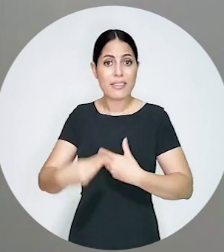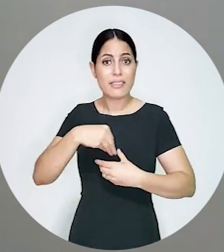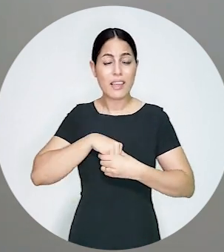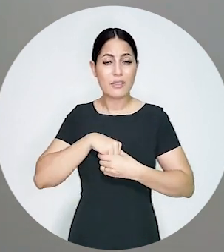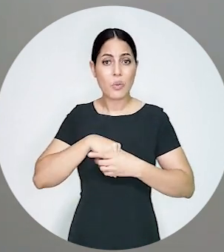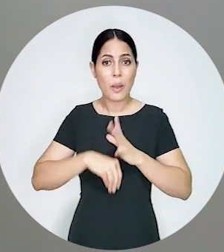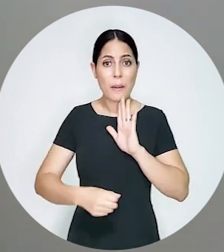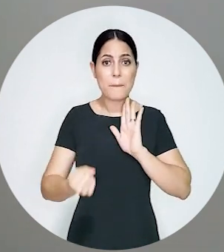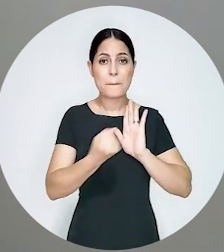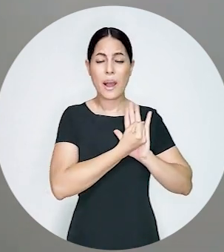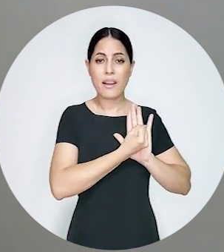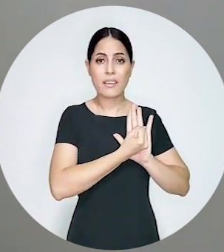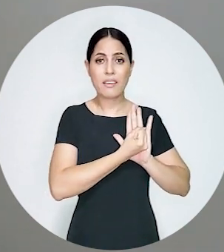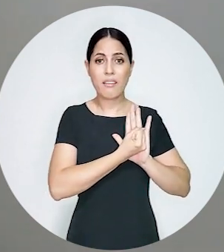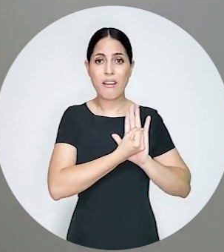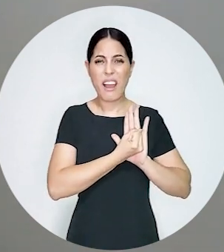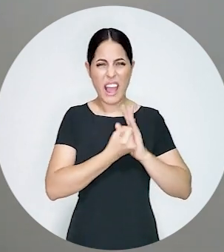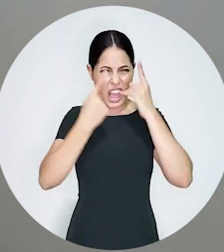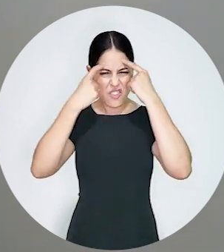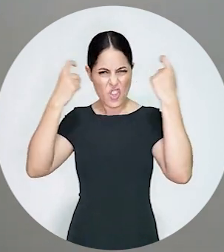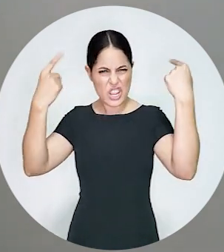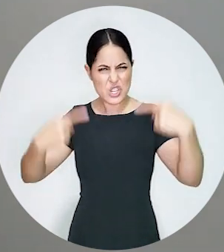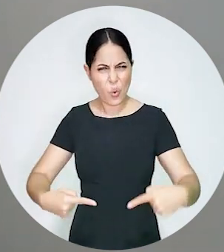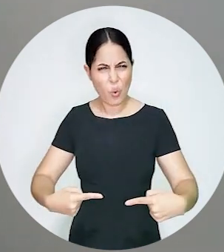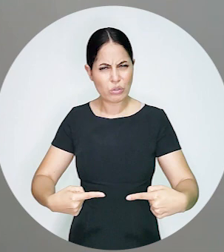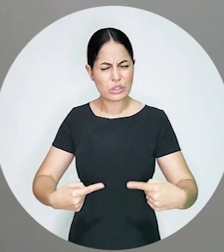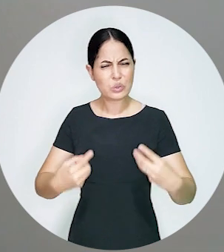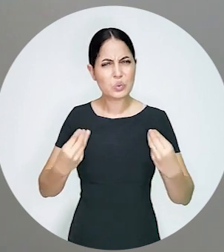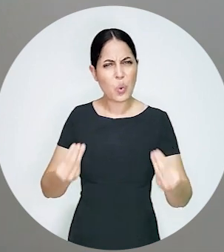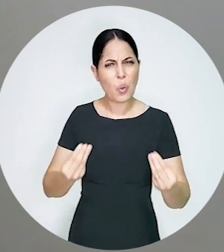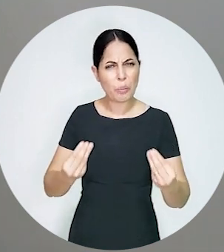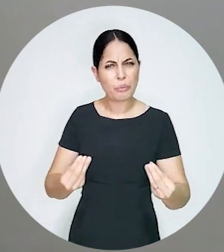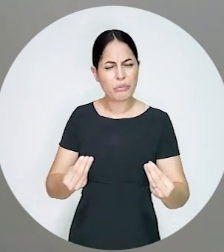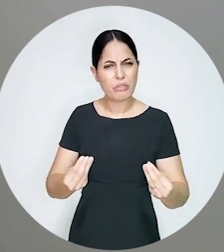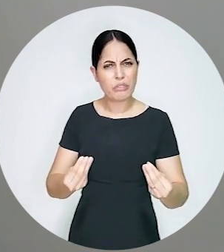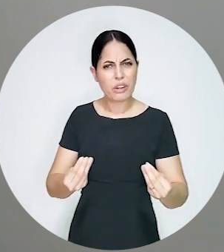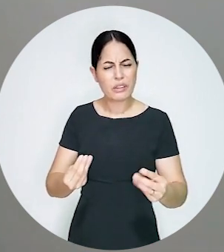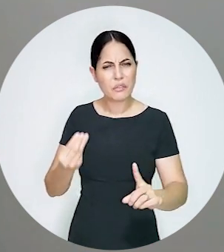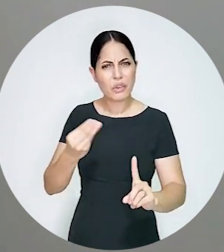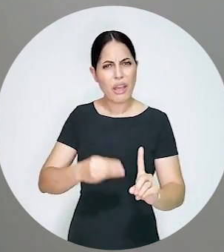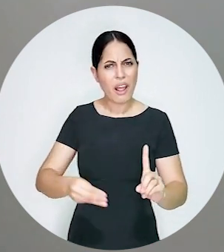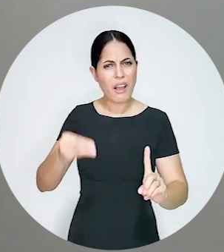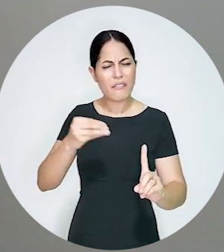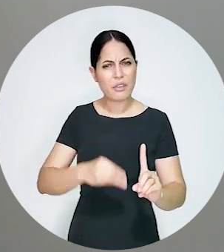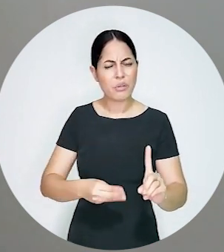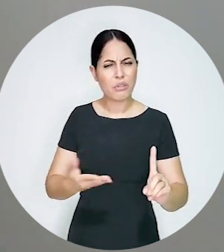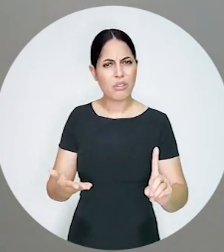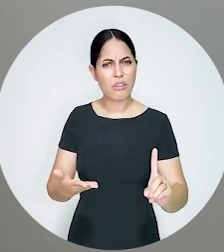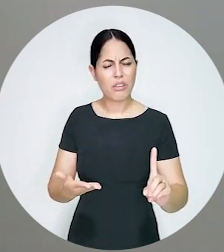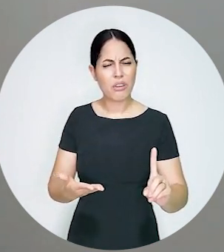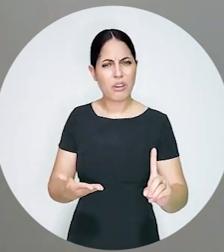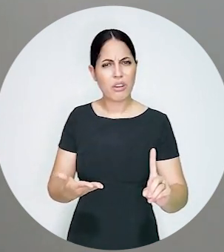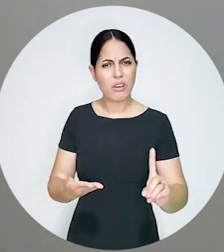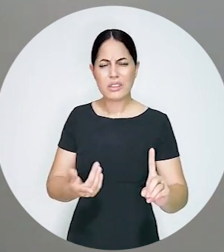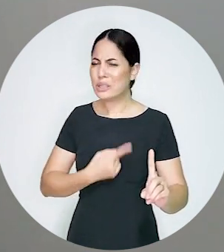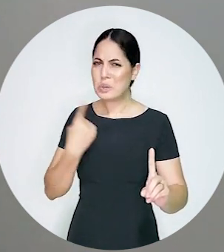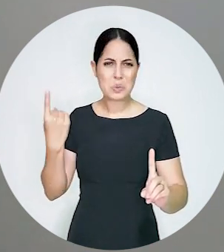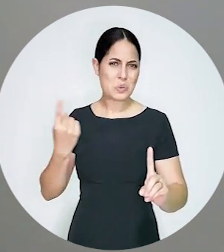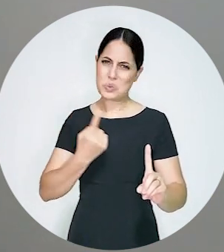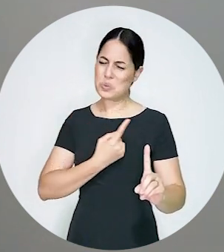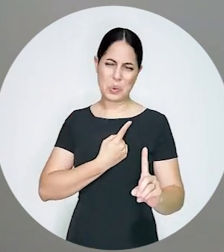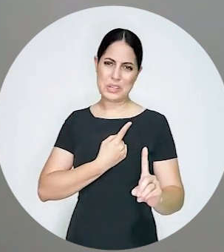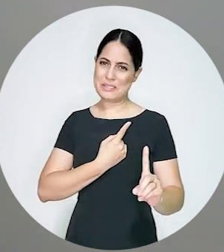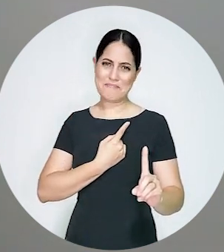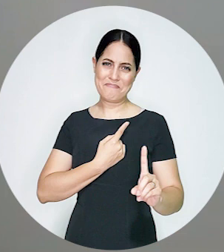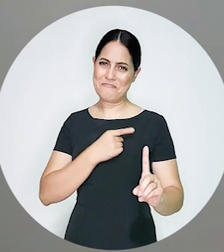nossa essência, que nos marca, é que atrai a violência contra nós, é que nos vulnera. E, por isso